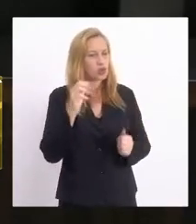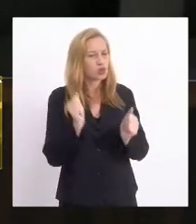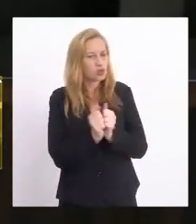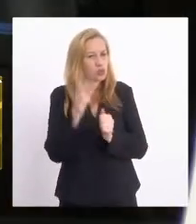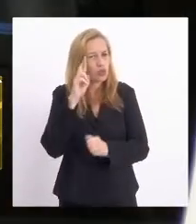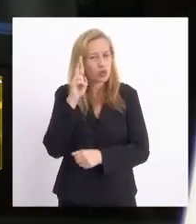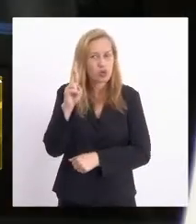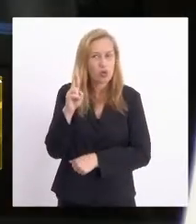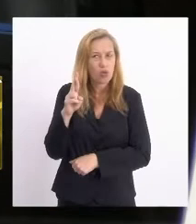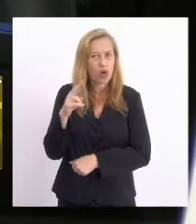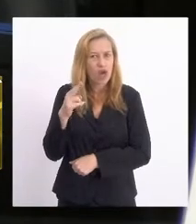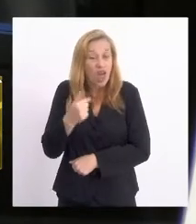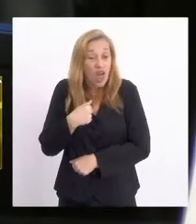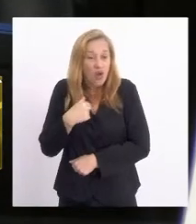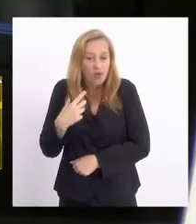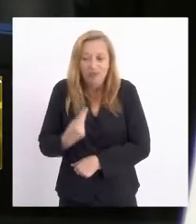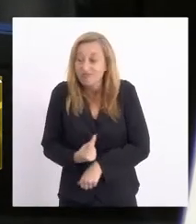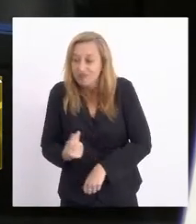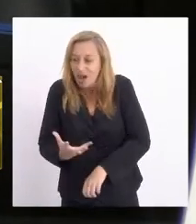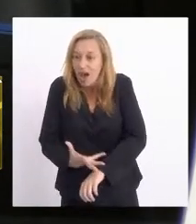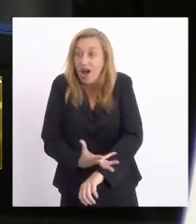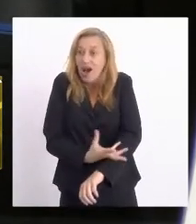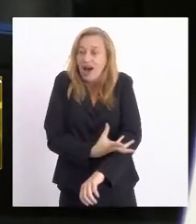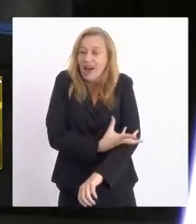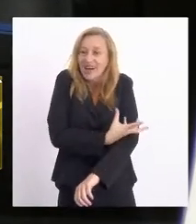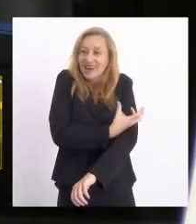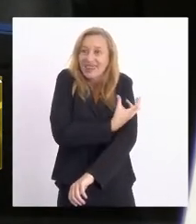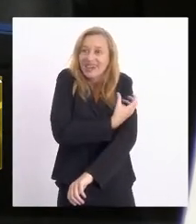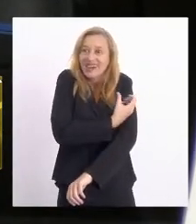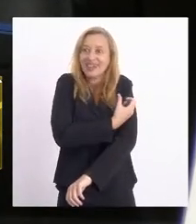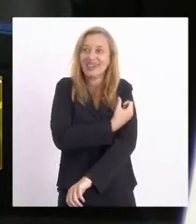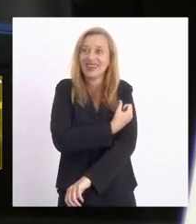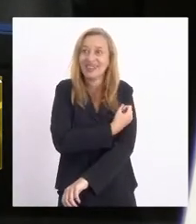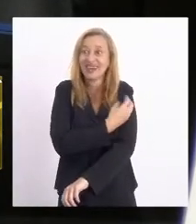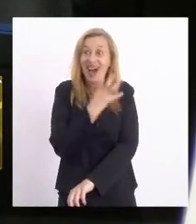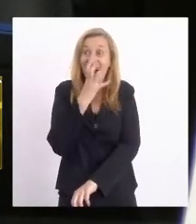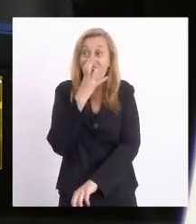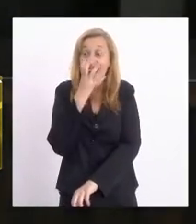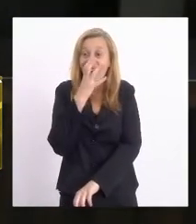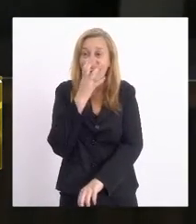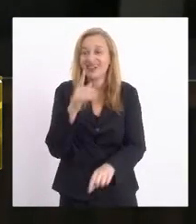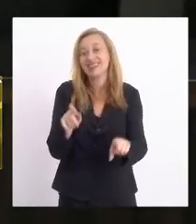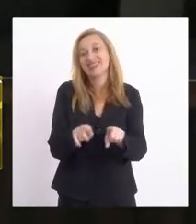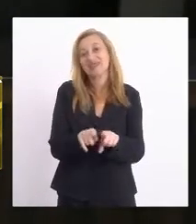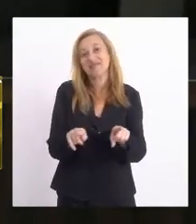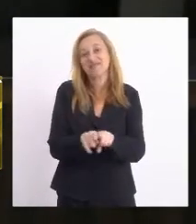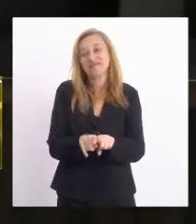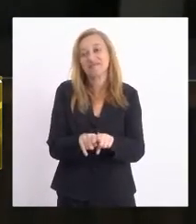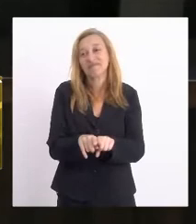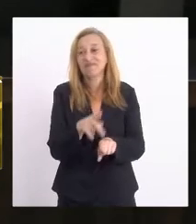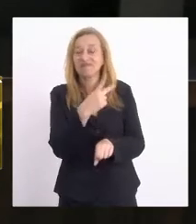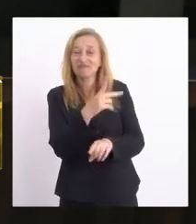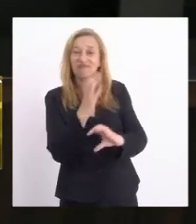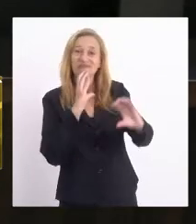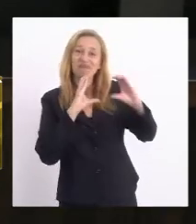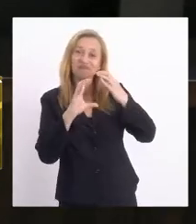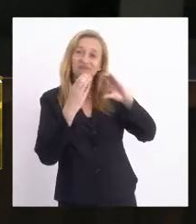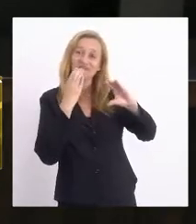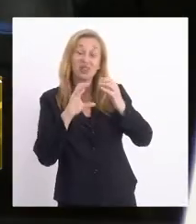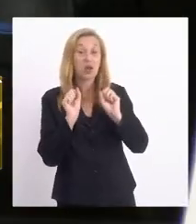eu saí emocionada e impactada e também através das suas canções